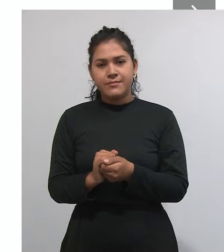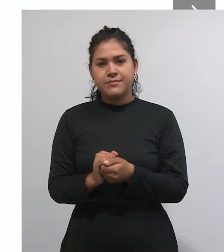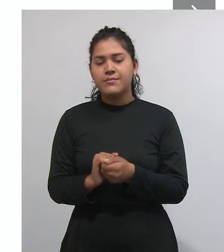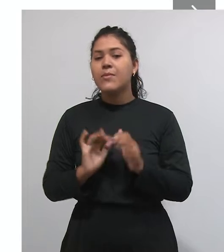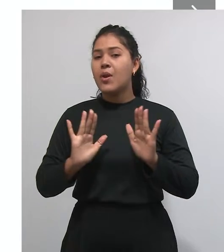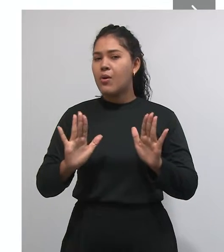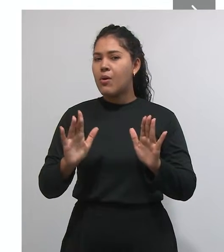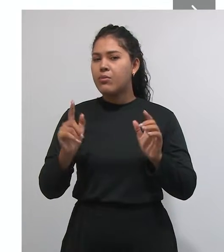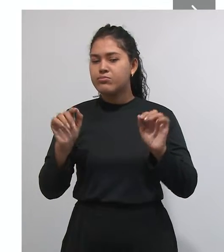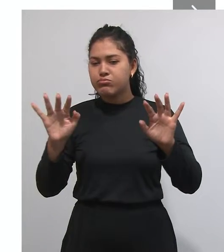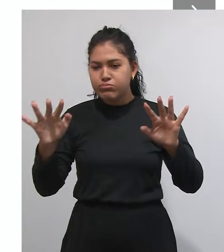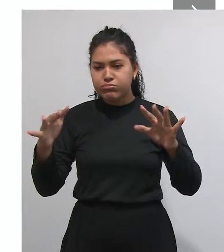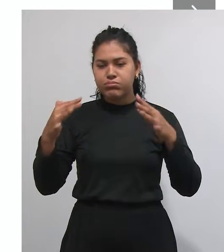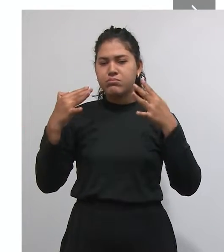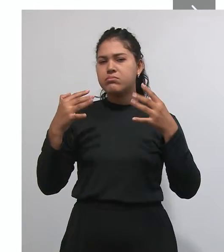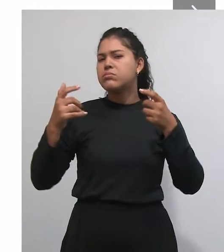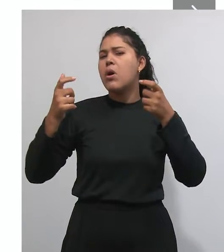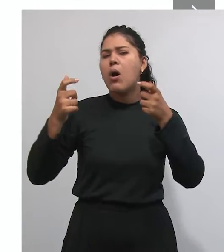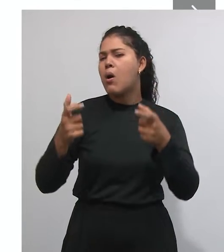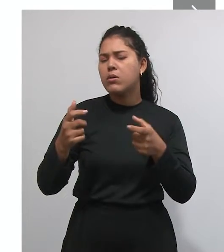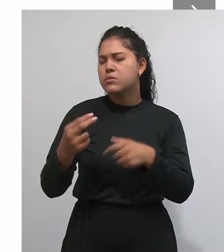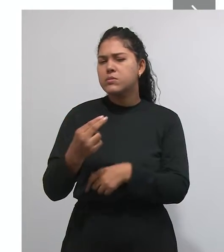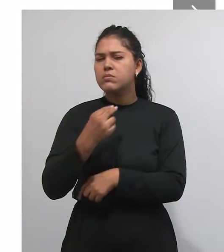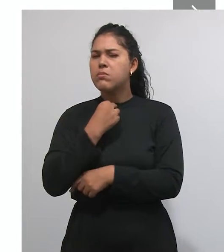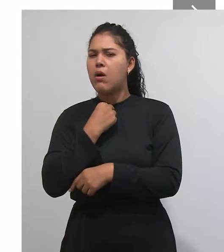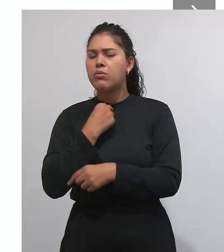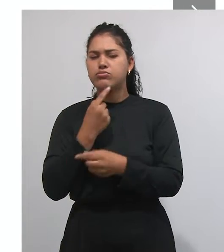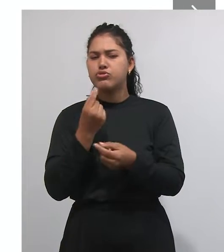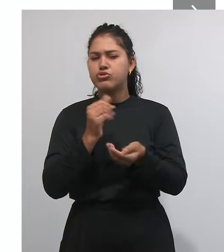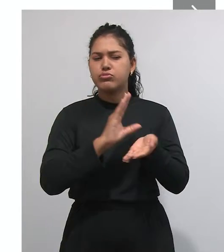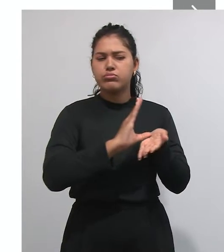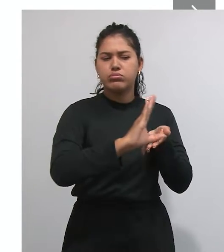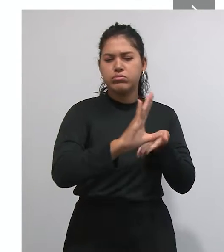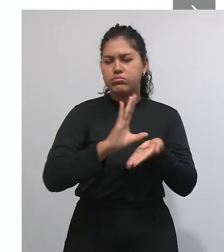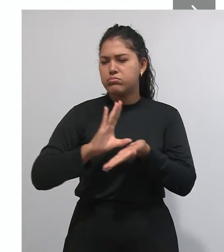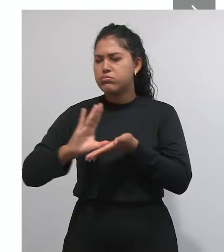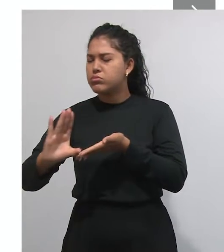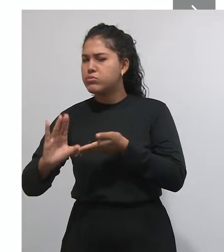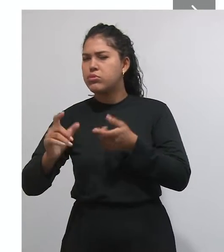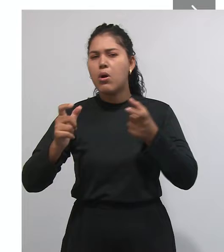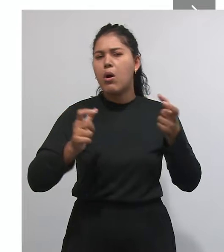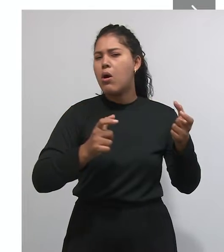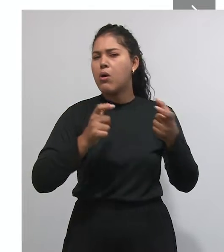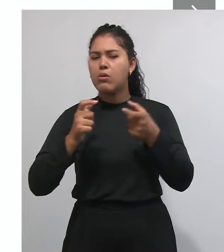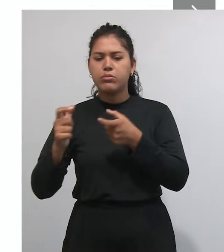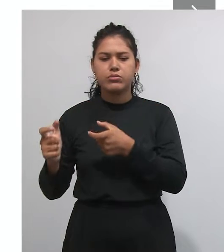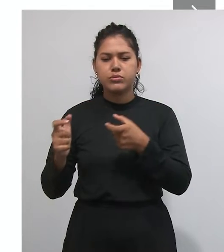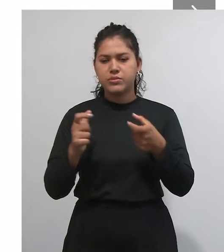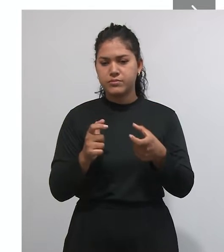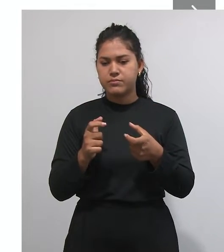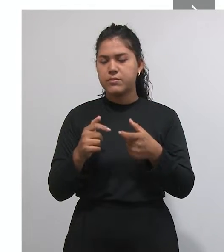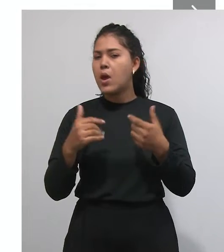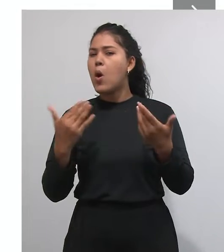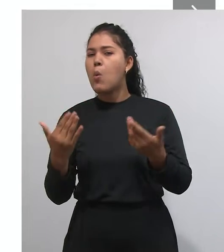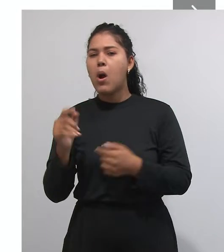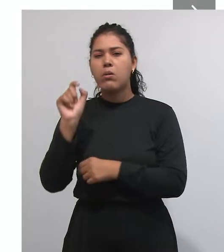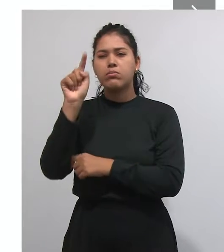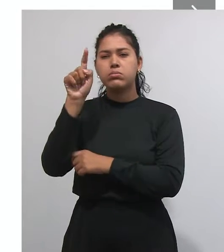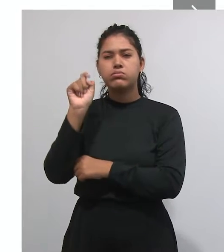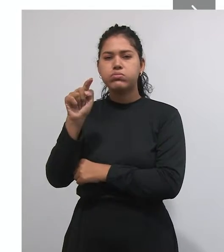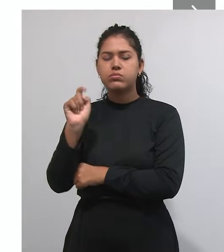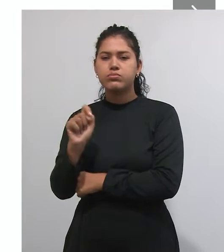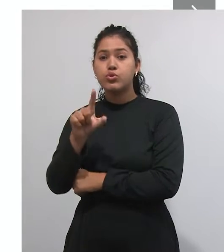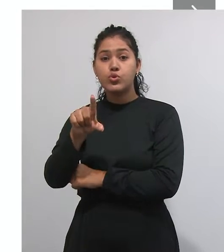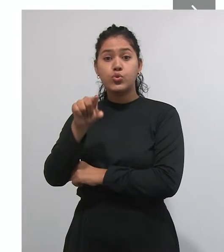Bom, aí agora vem uma chamada para você. Onde não podem ser investidos os recursos do Fundeb? E aí, qual será?